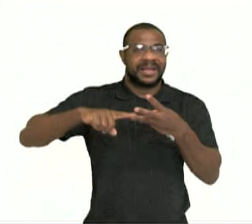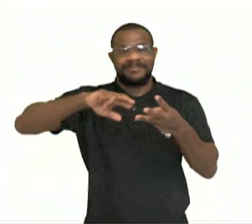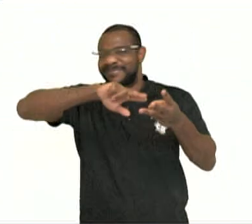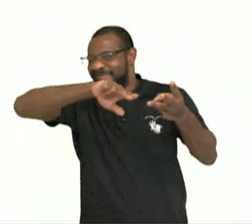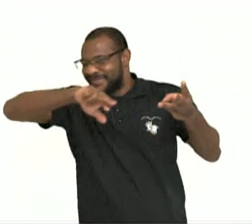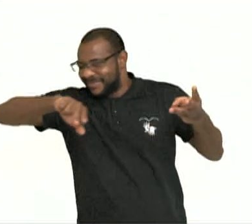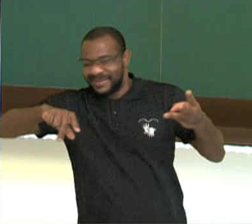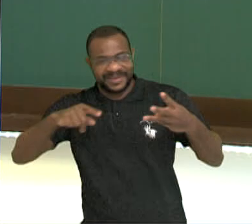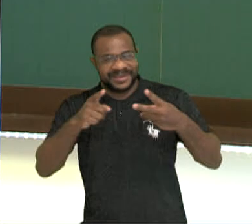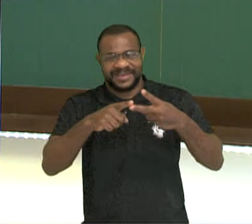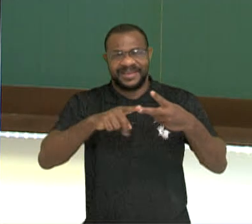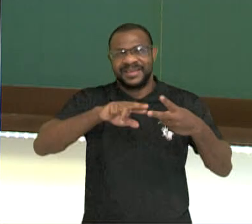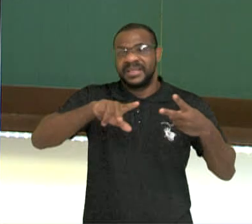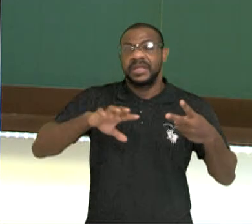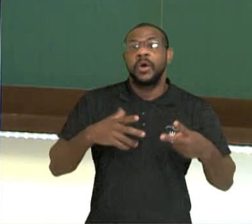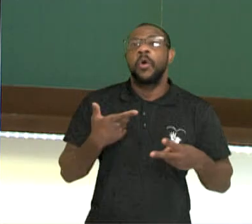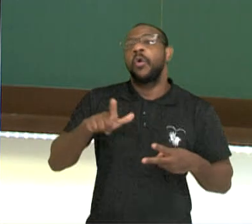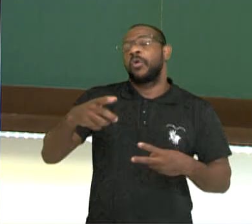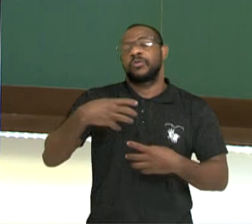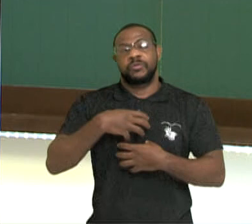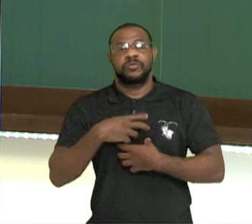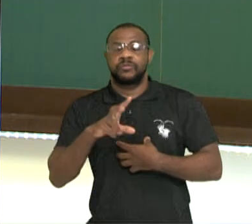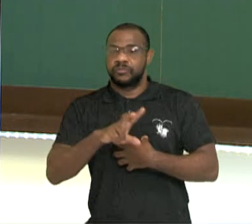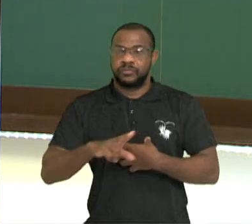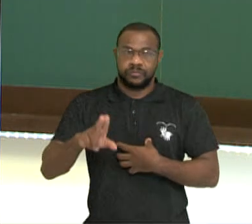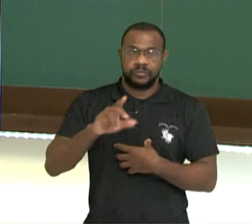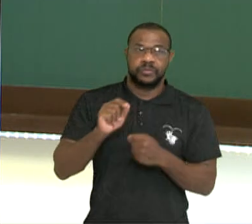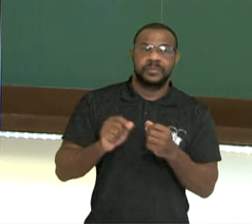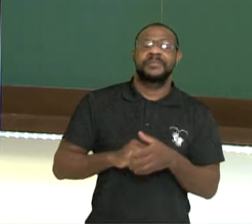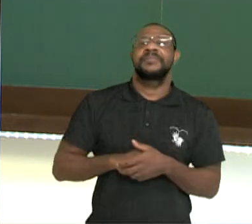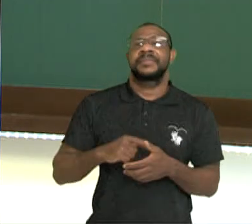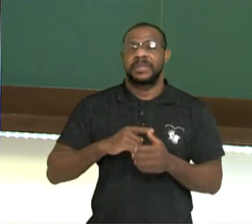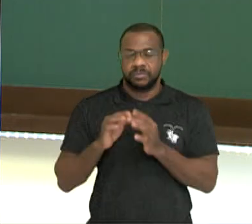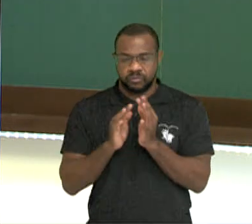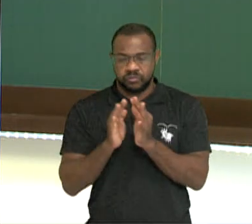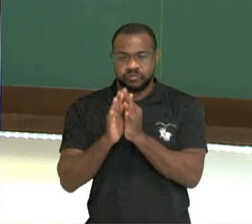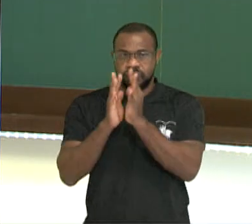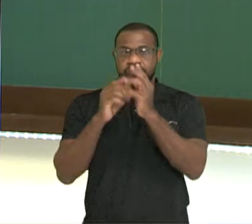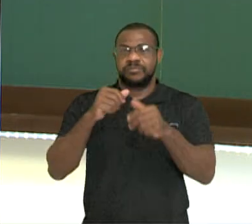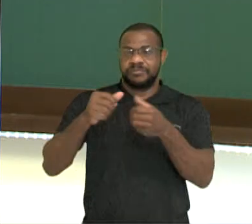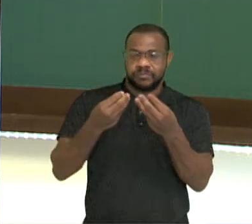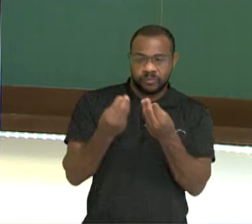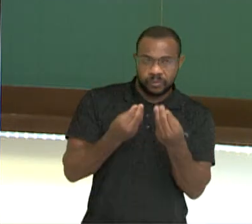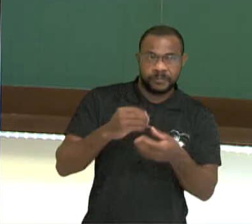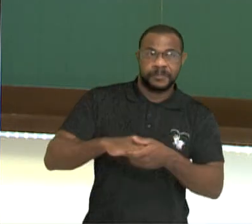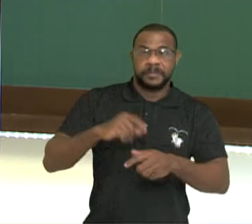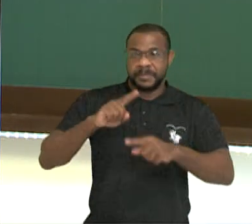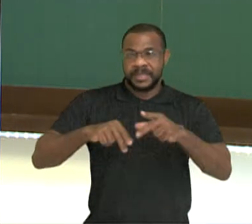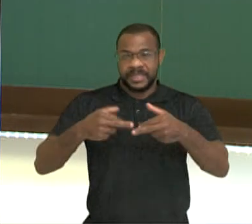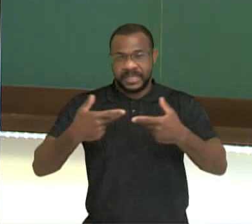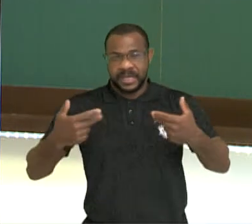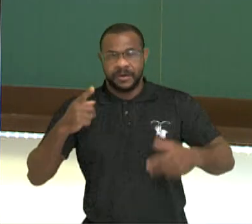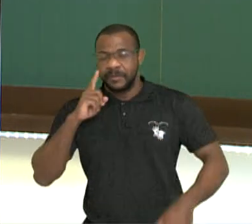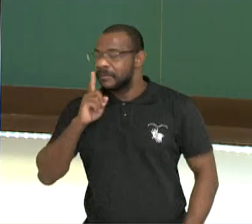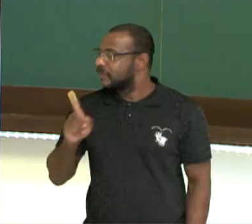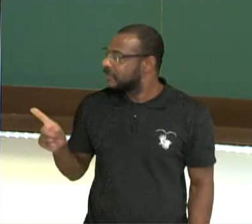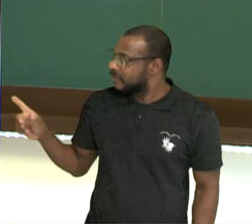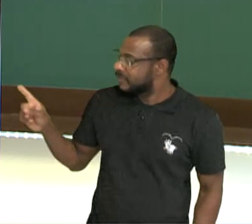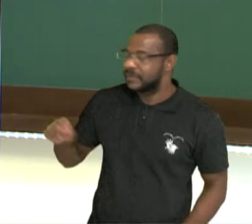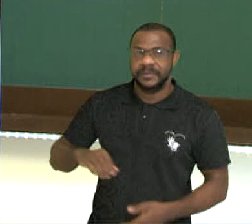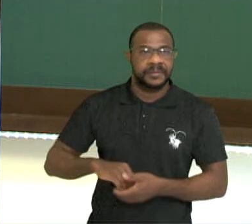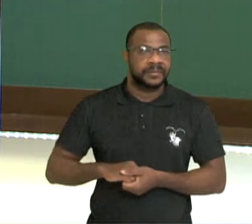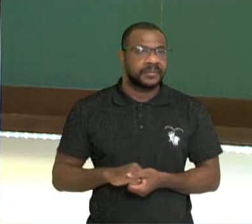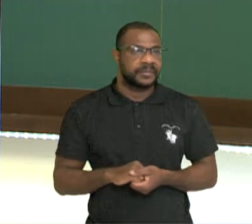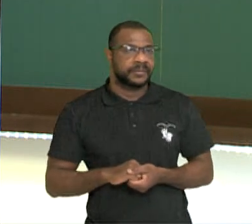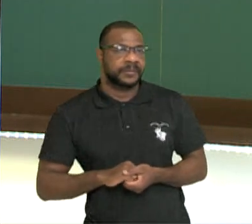são outras formas de utilização dos gases provenientes da decomposição de material orgânico, da biomassa, a maré motriz, que é aquela